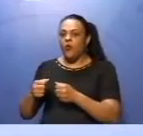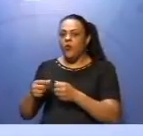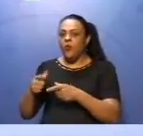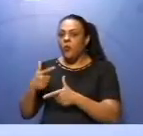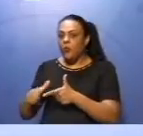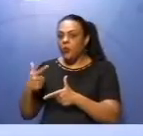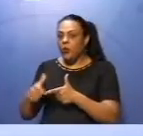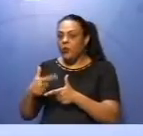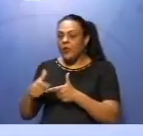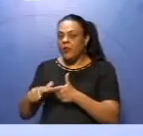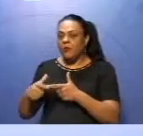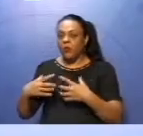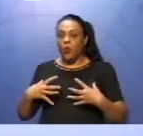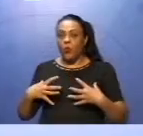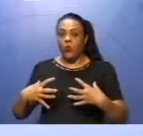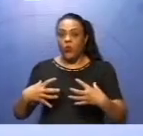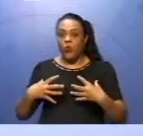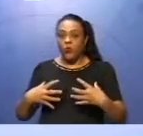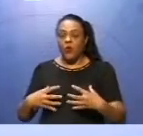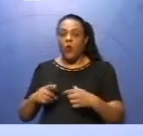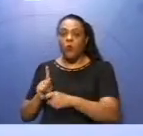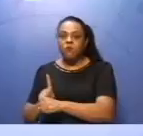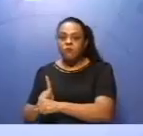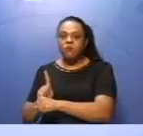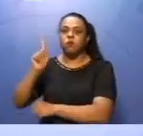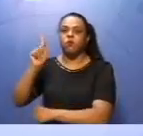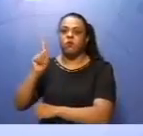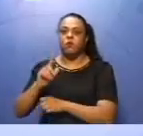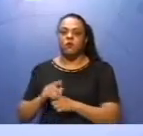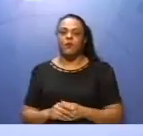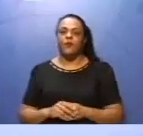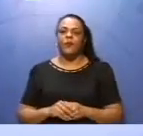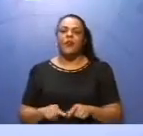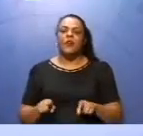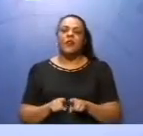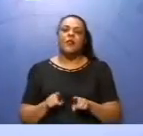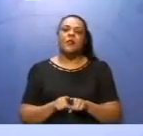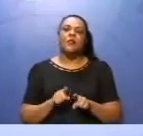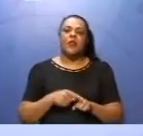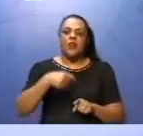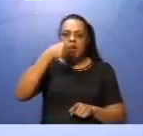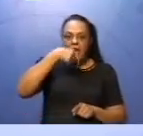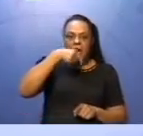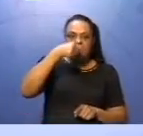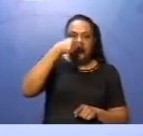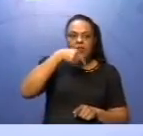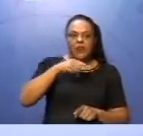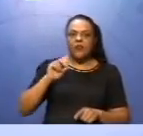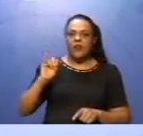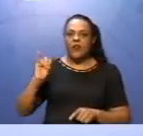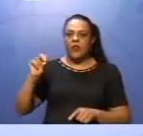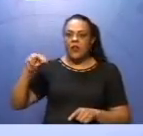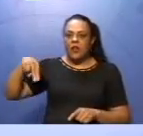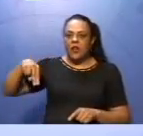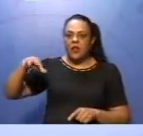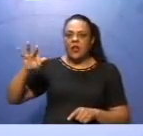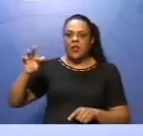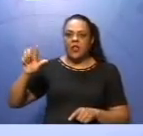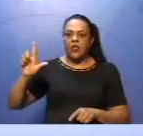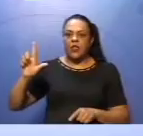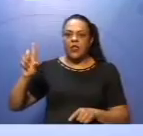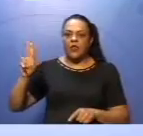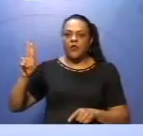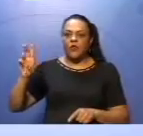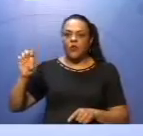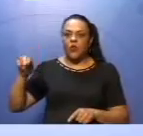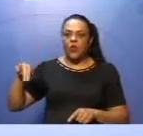bronquite e a pneumonia. A gripe influenza. Essa gripe é uma doença que afeta também o